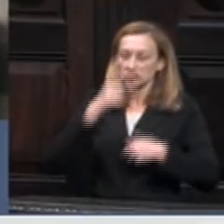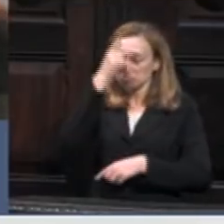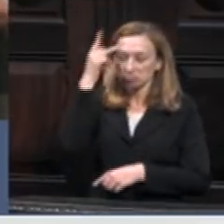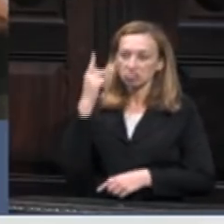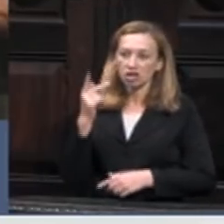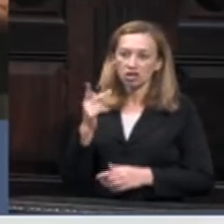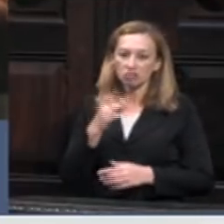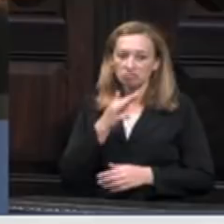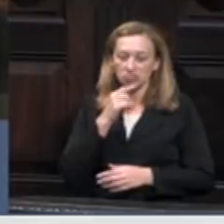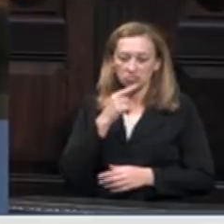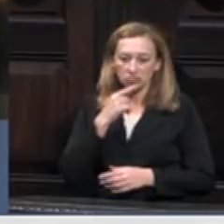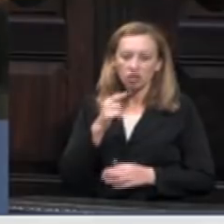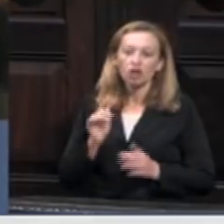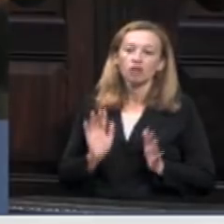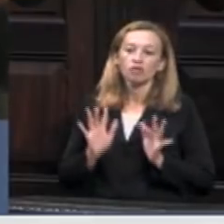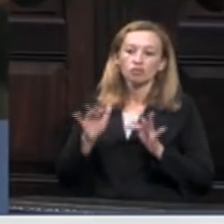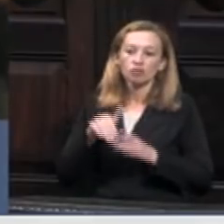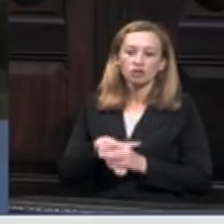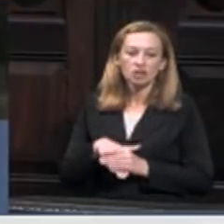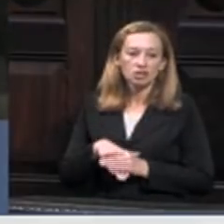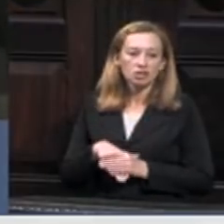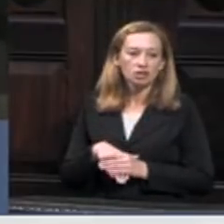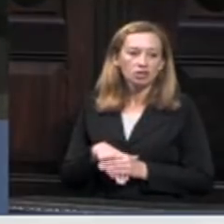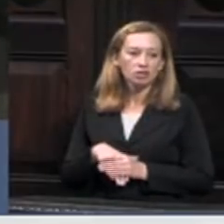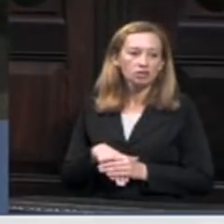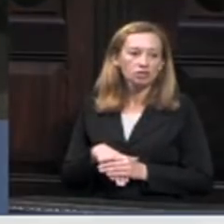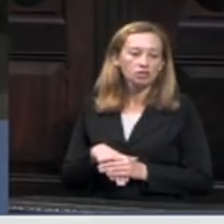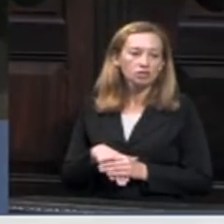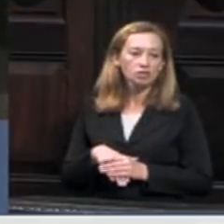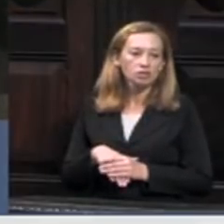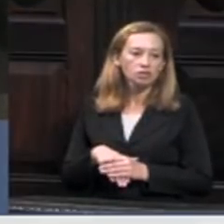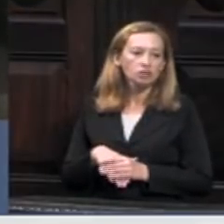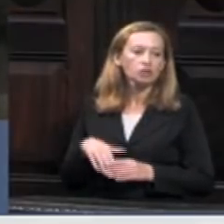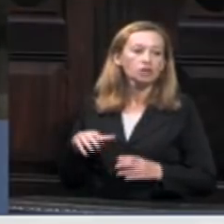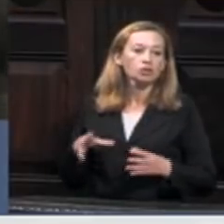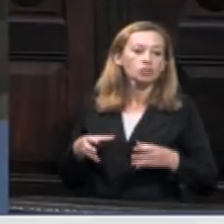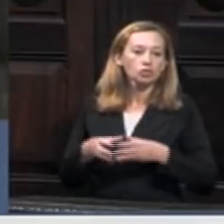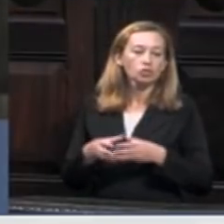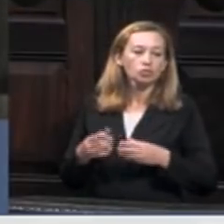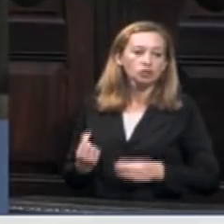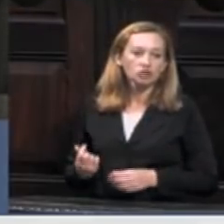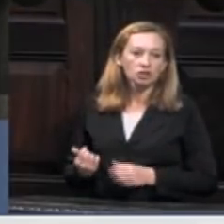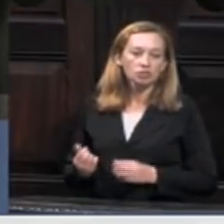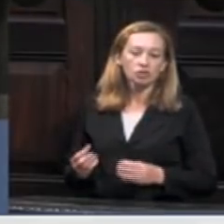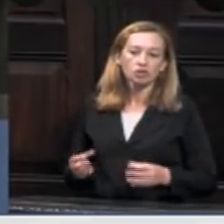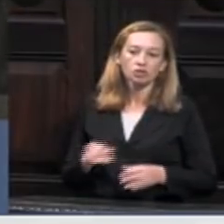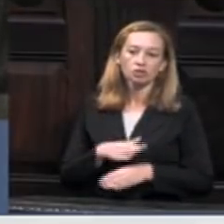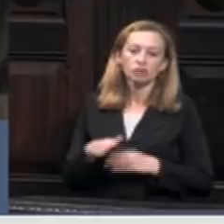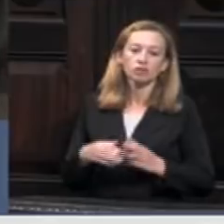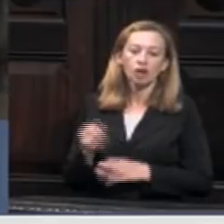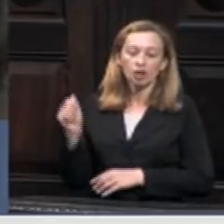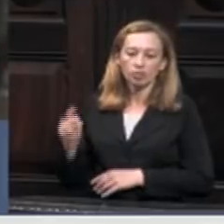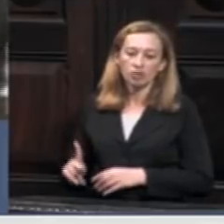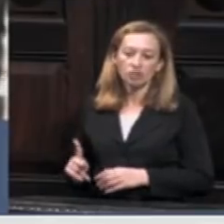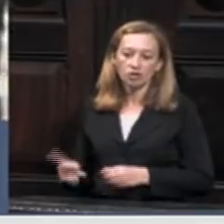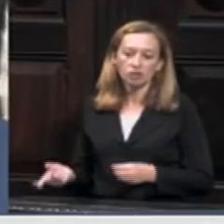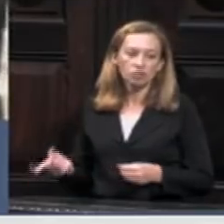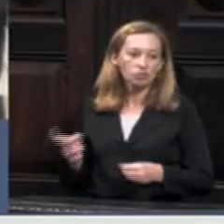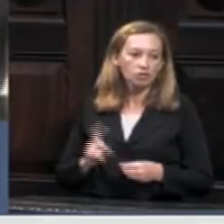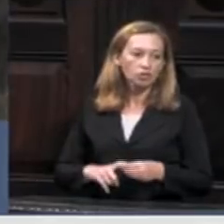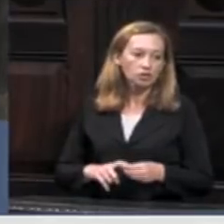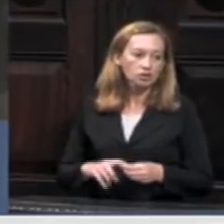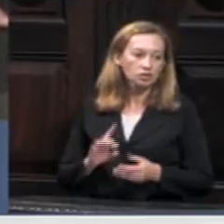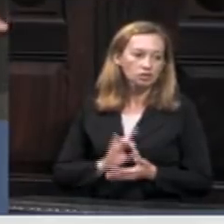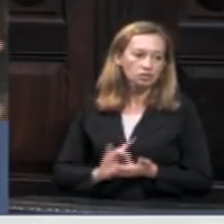discutir, encerra a discussão. Em votação, parecer da Comissão de Orçamento. Senhores que aprovam a mesa como estão, aprovado, retorna amanhã para a